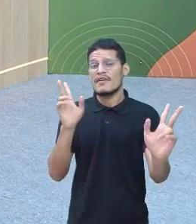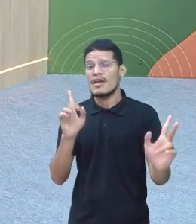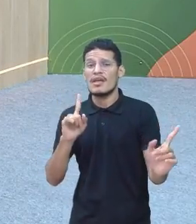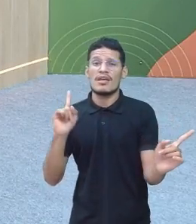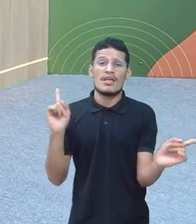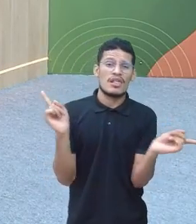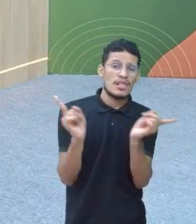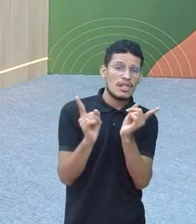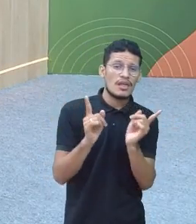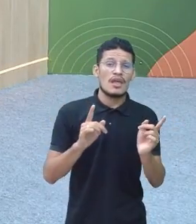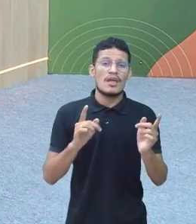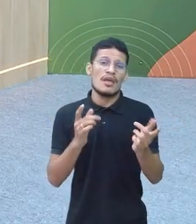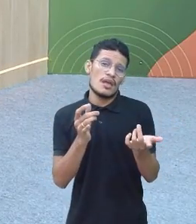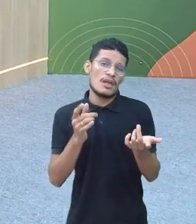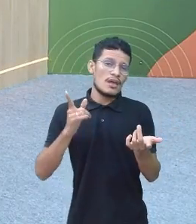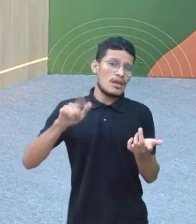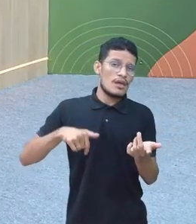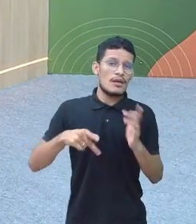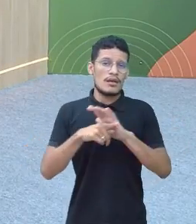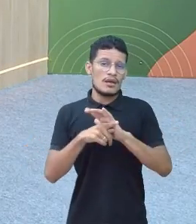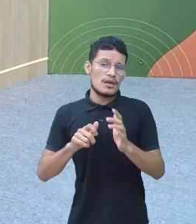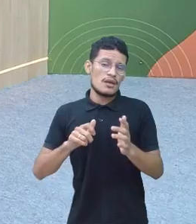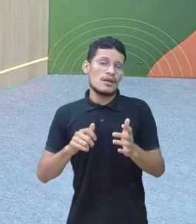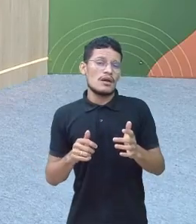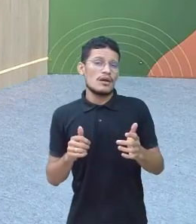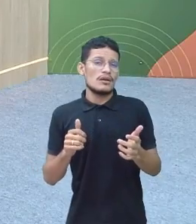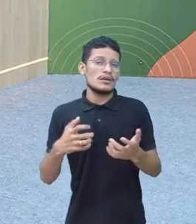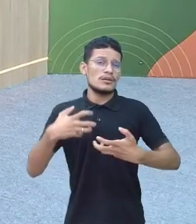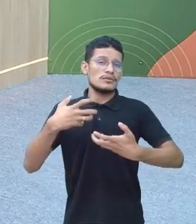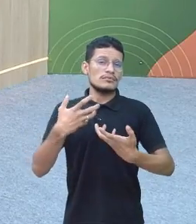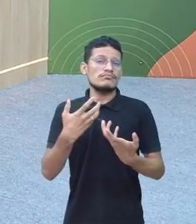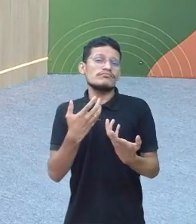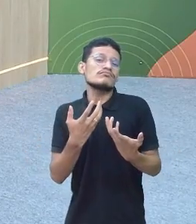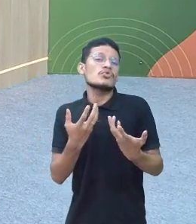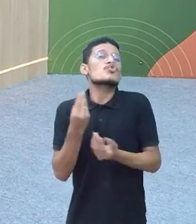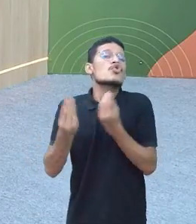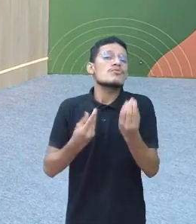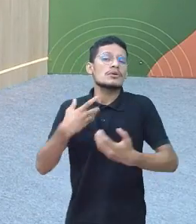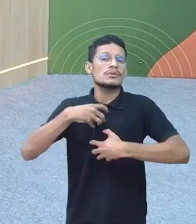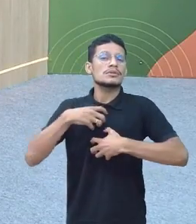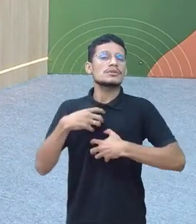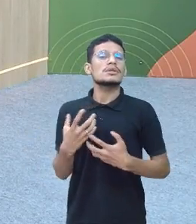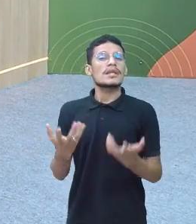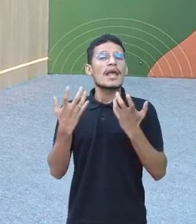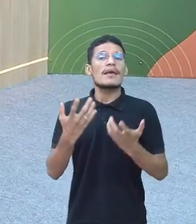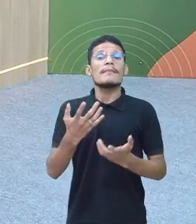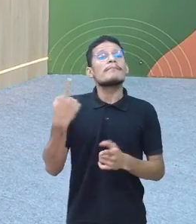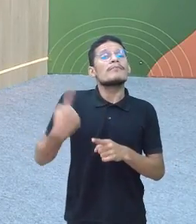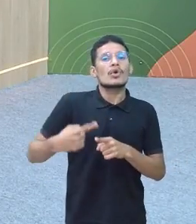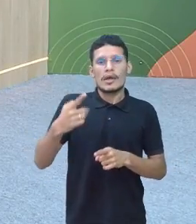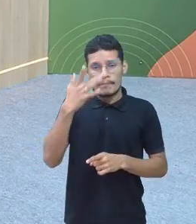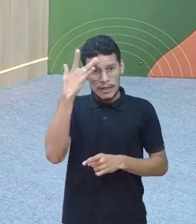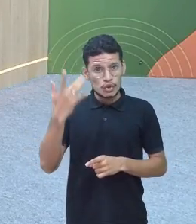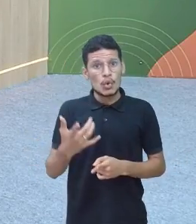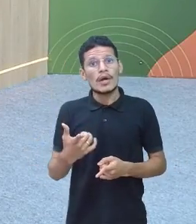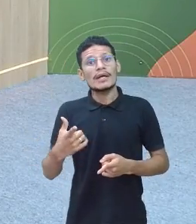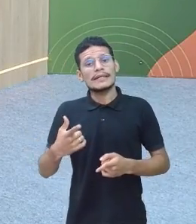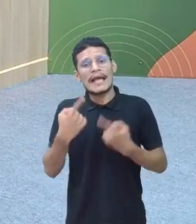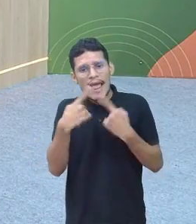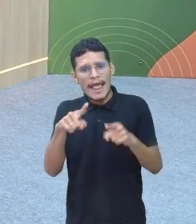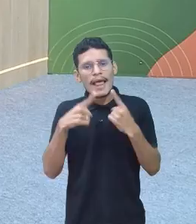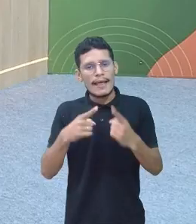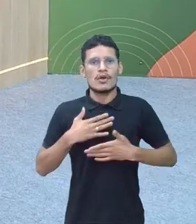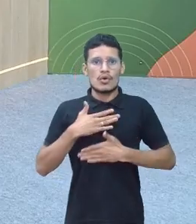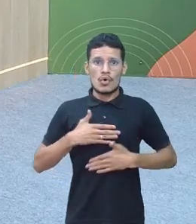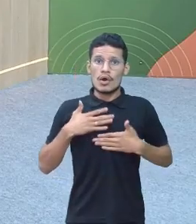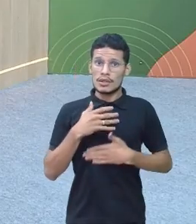como você está se sentindo. Então ele pode ser, inclusive, bem aceito. E todo mundo gosta de reclamar. Então, quando todo mundo reclama